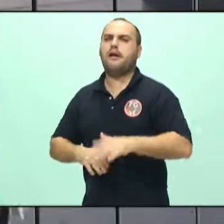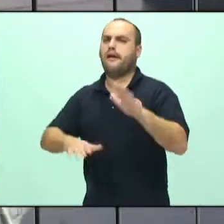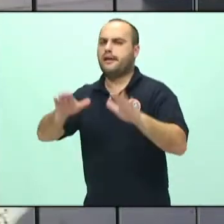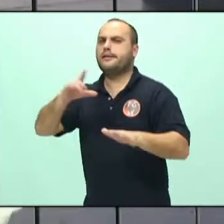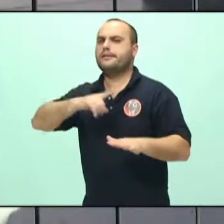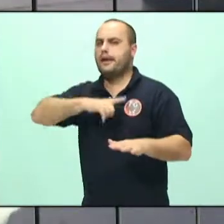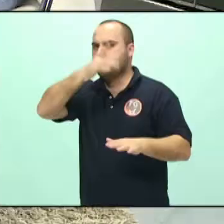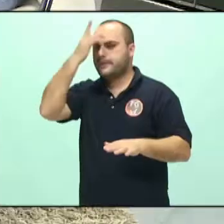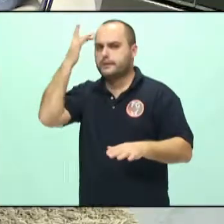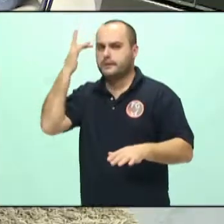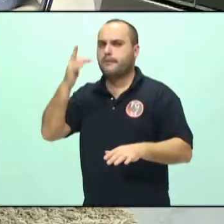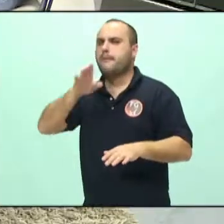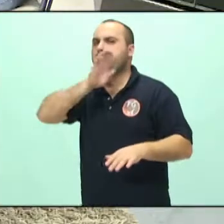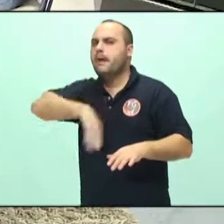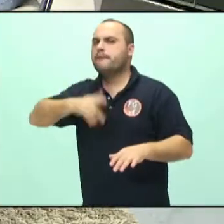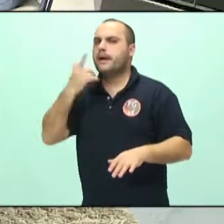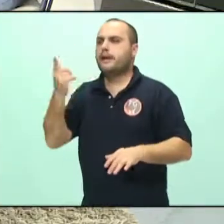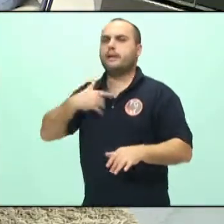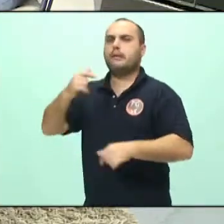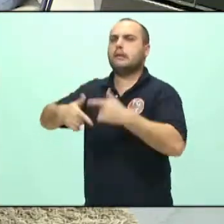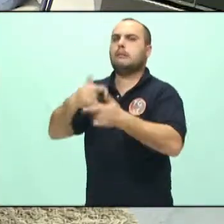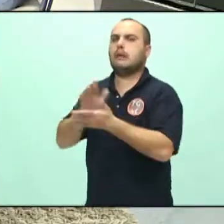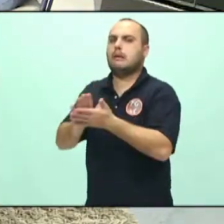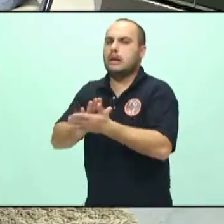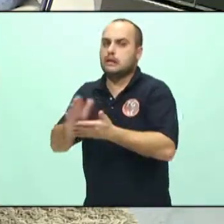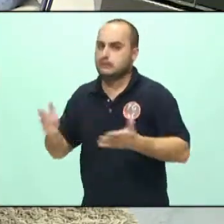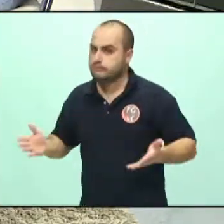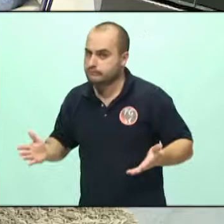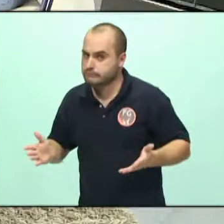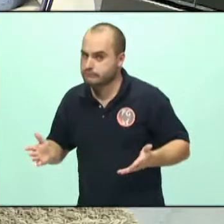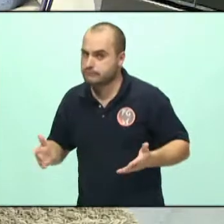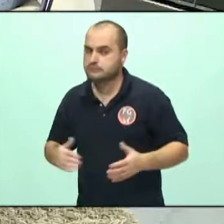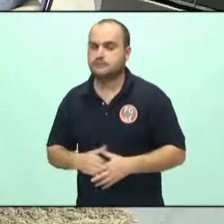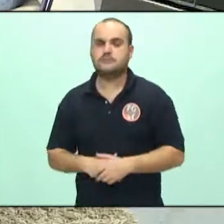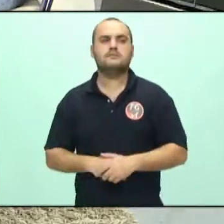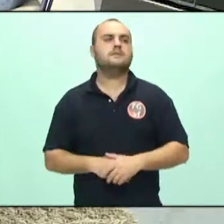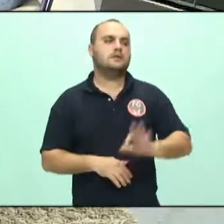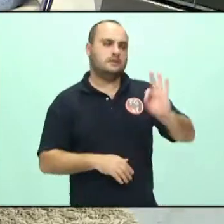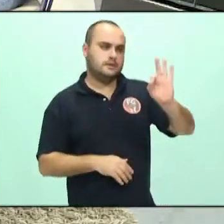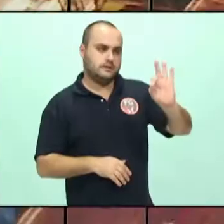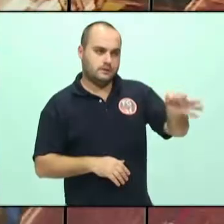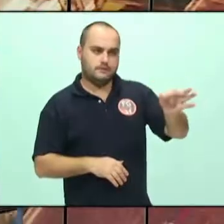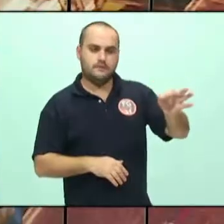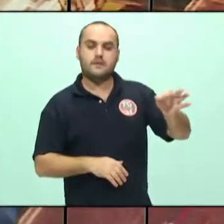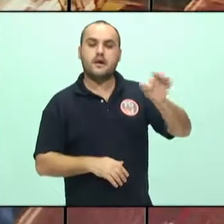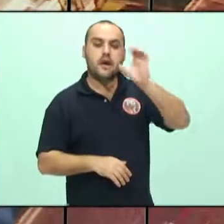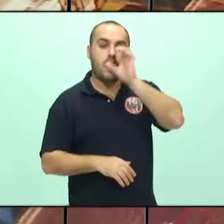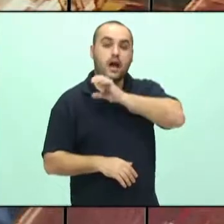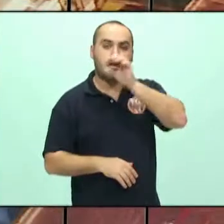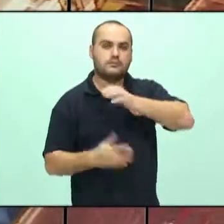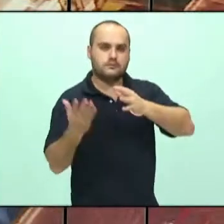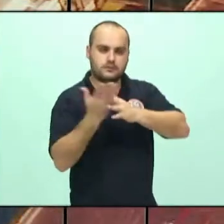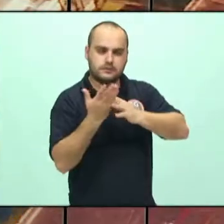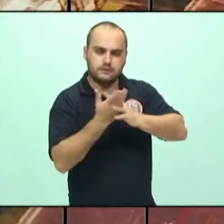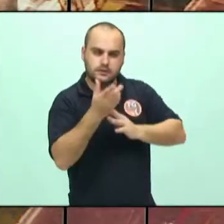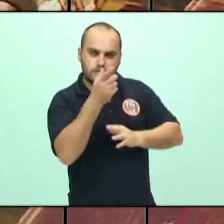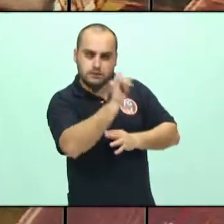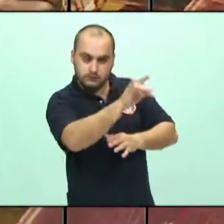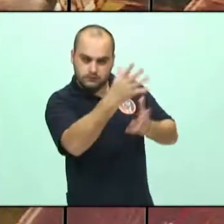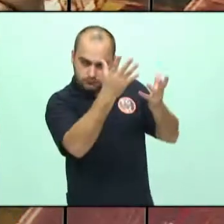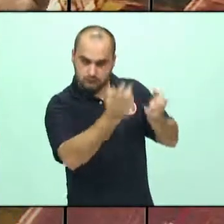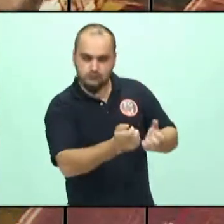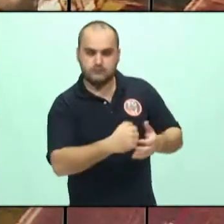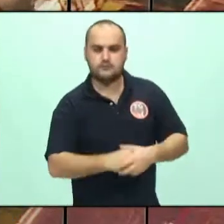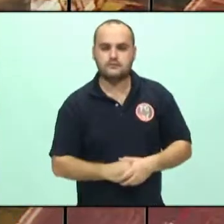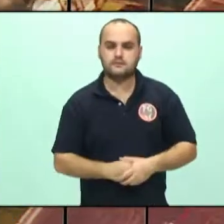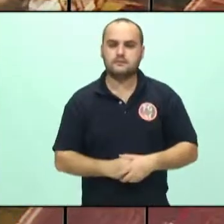aí que diz que a gente não faz nada. Imagina se a gente não prestasse conta, né? Vereador, nós vamos a um rápido intervalo, se o senhor me permitir. Tem